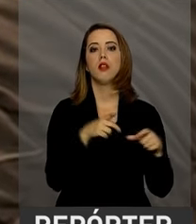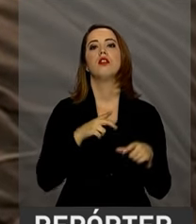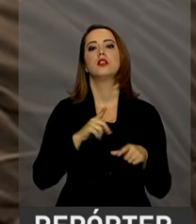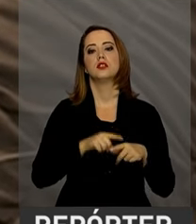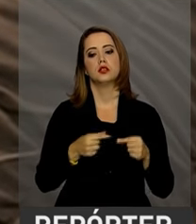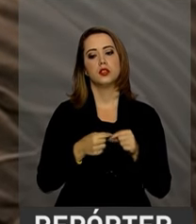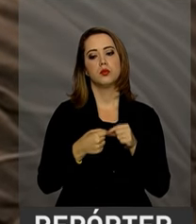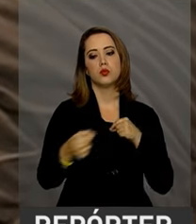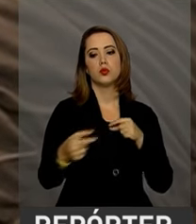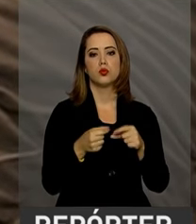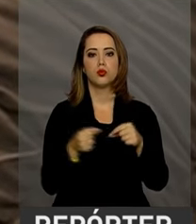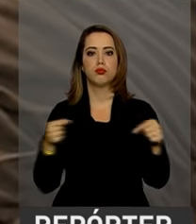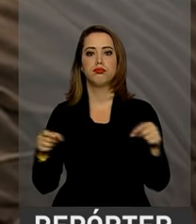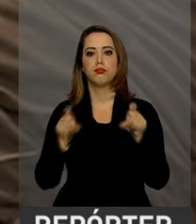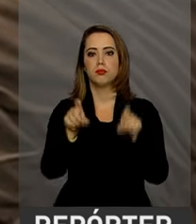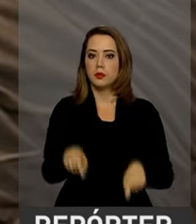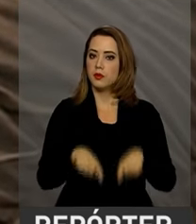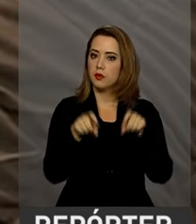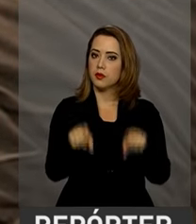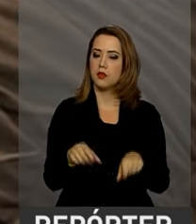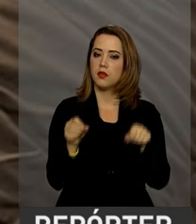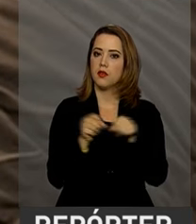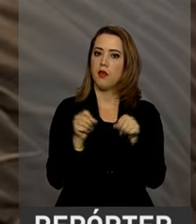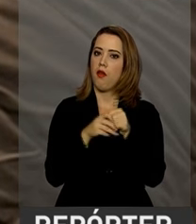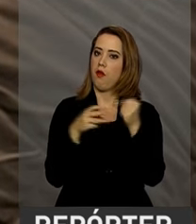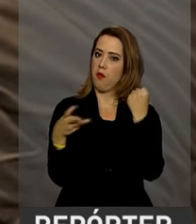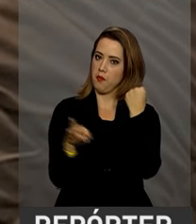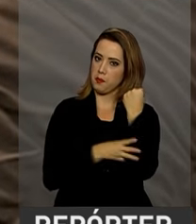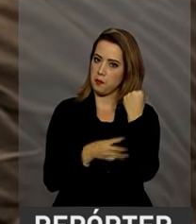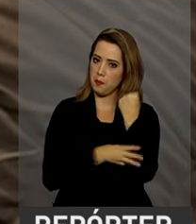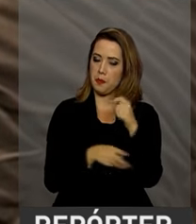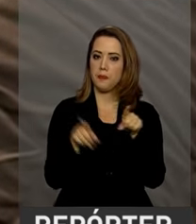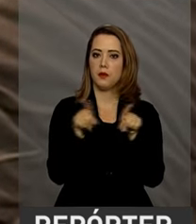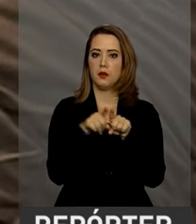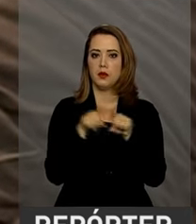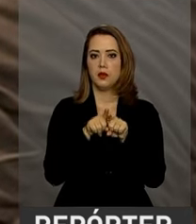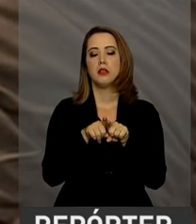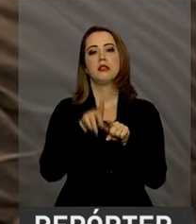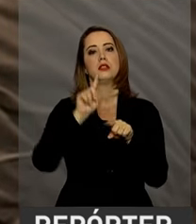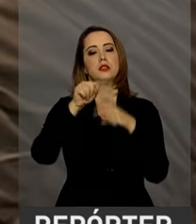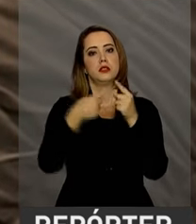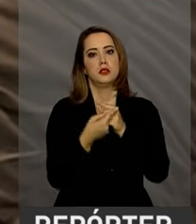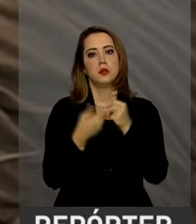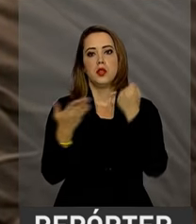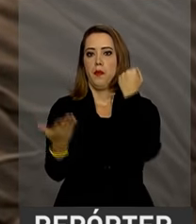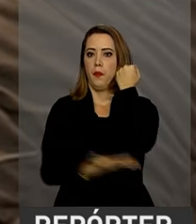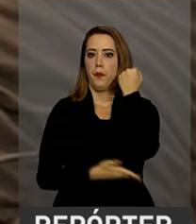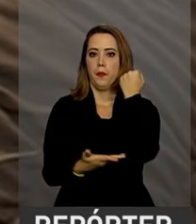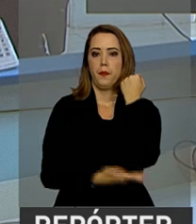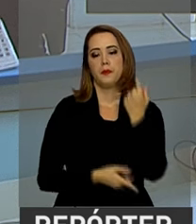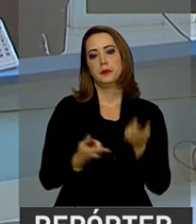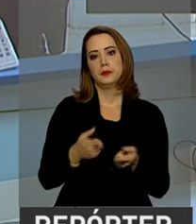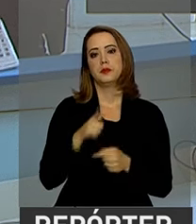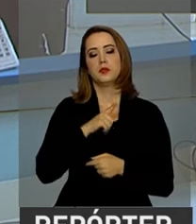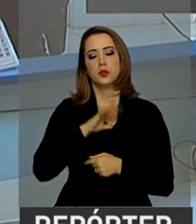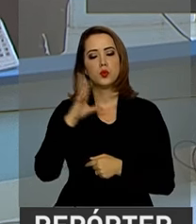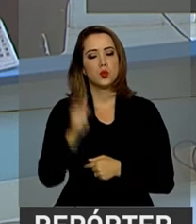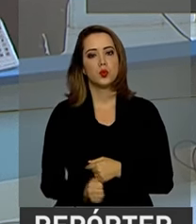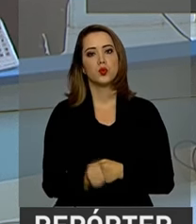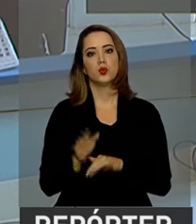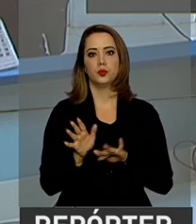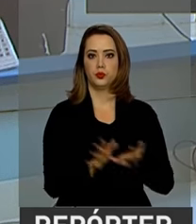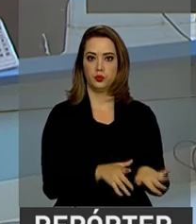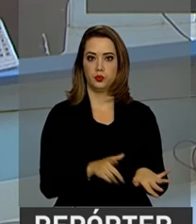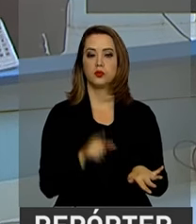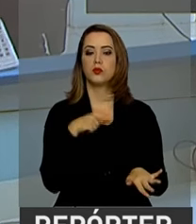para produzir eh lenha e e álcool, biodiesel, então temos tudo que que é possível. E a